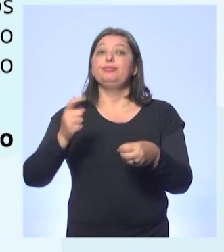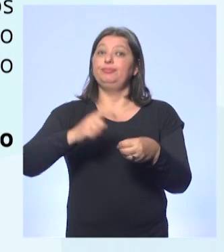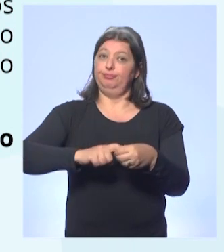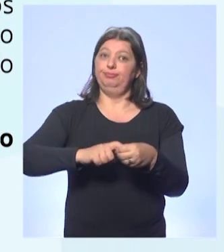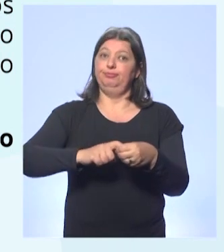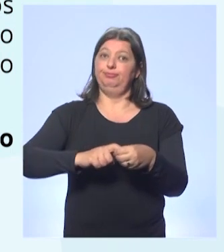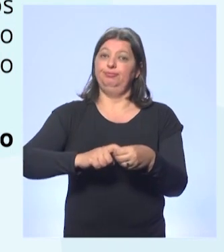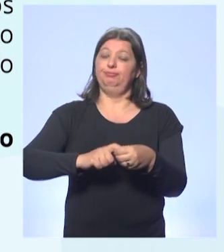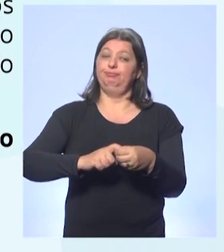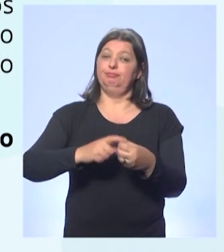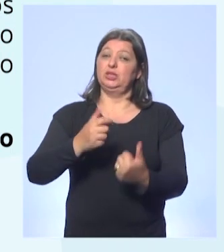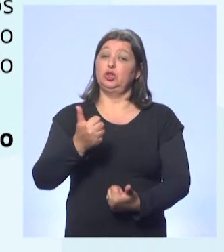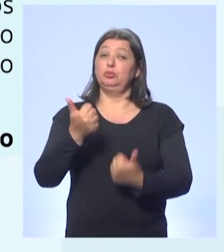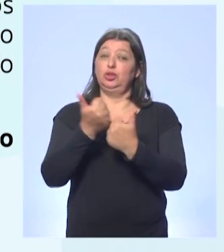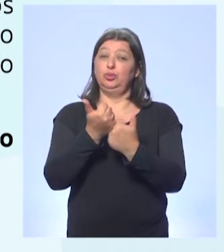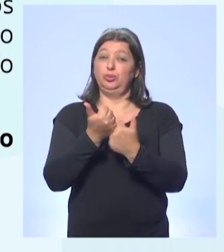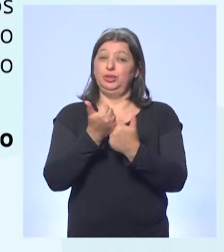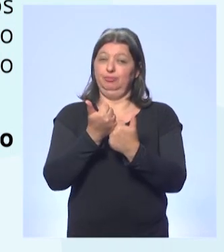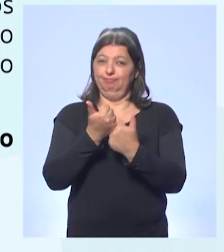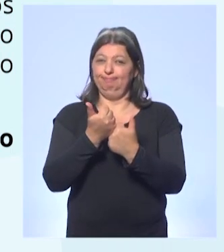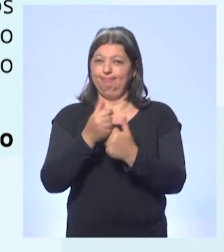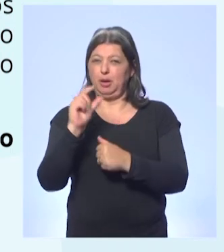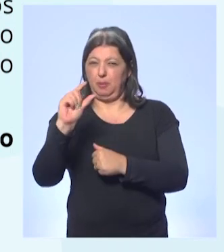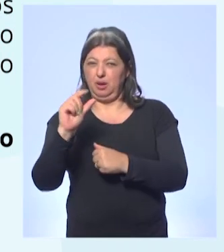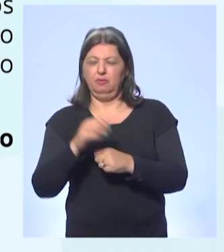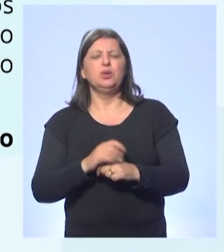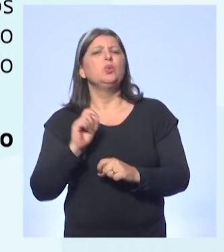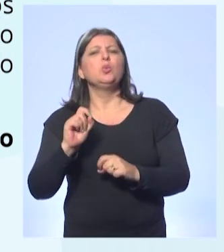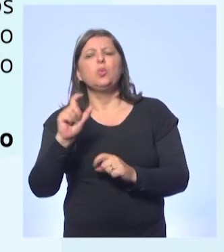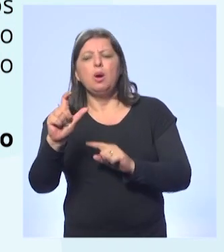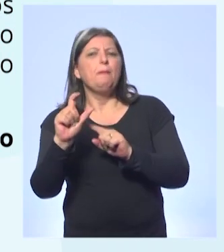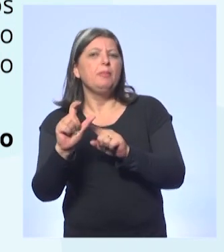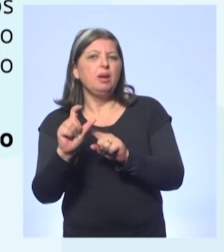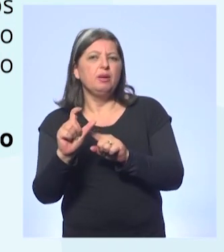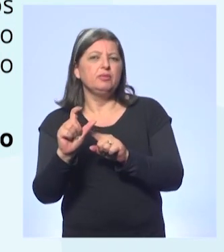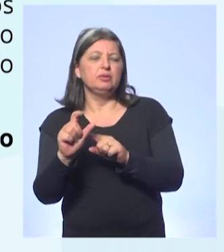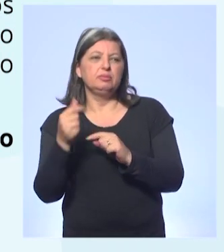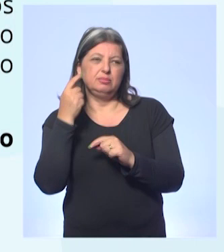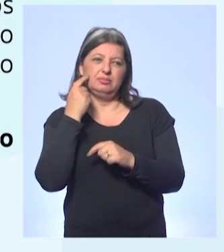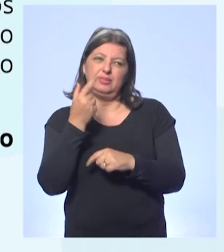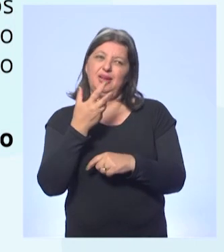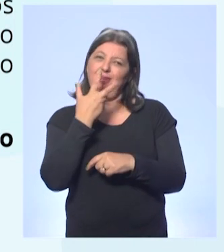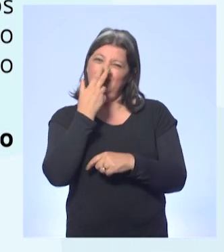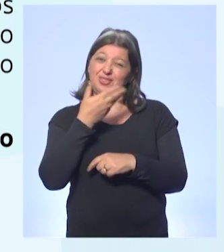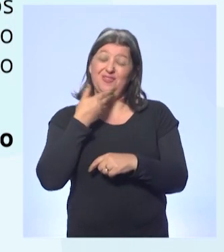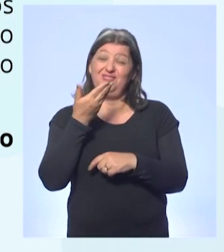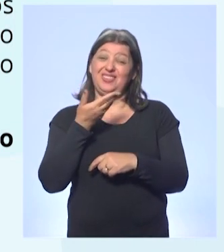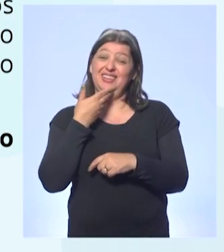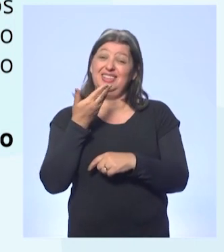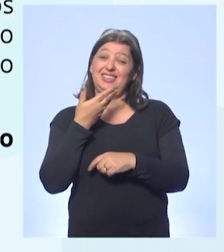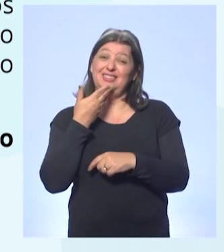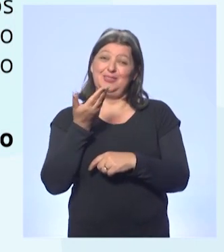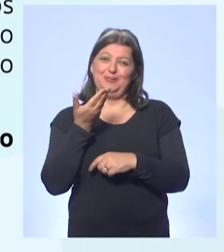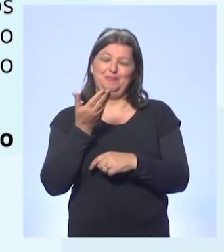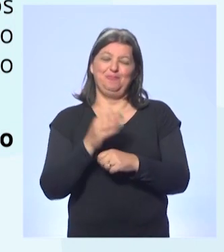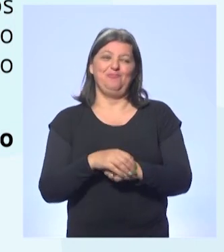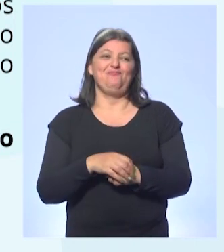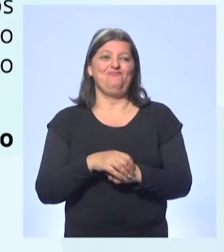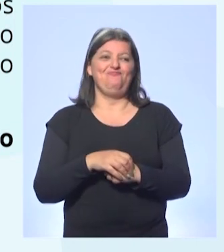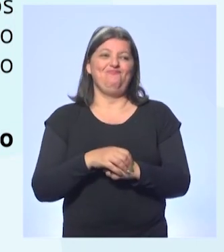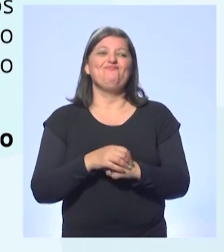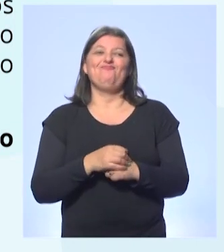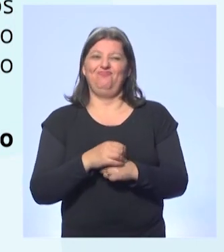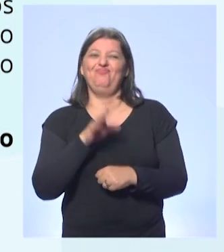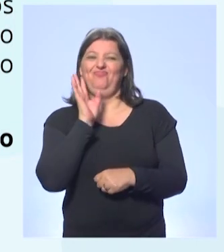termo destacado. Então, qual palavrinha aí? Acho que está bem fácil essa, hein, professor Mauro? O que você acha?